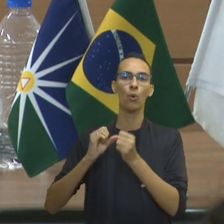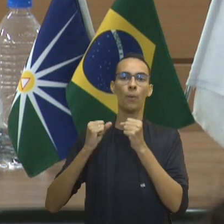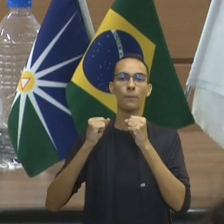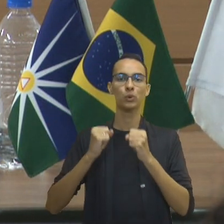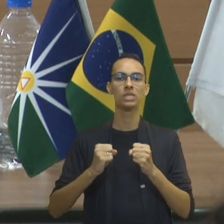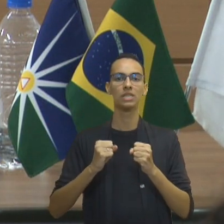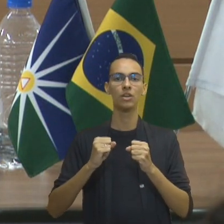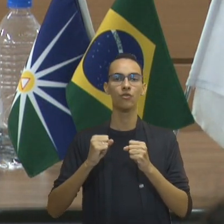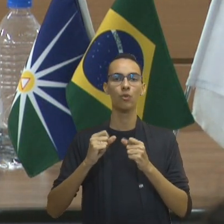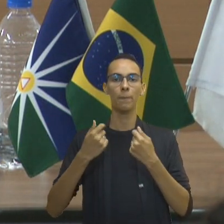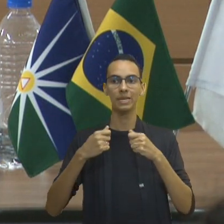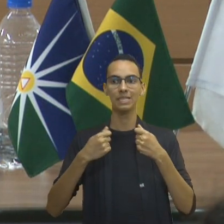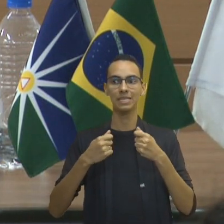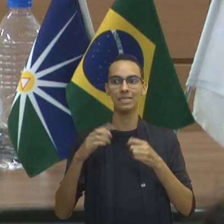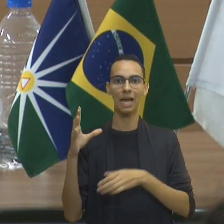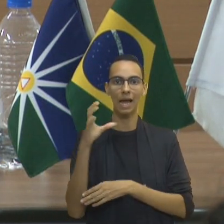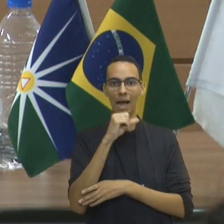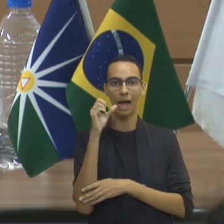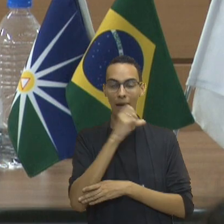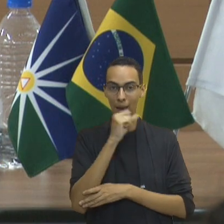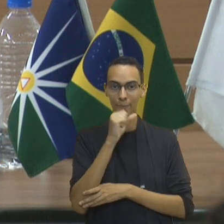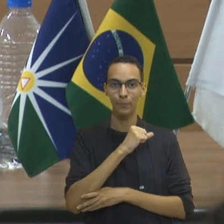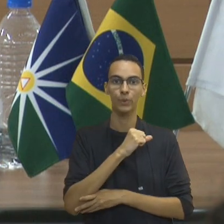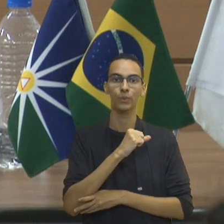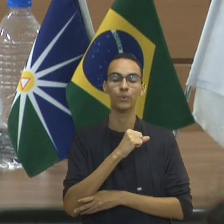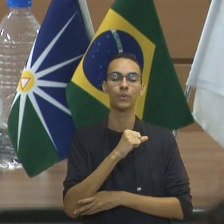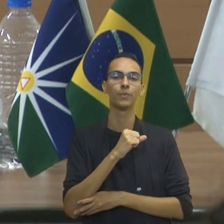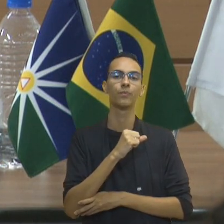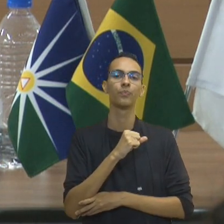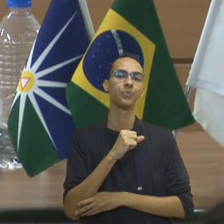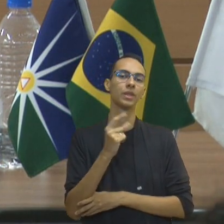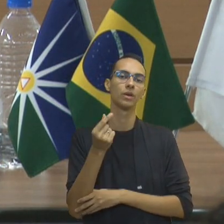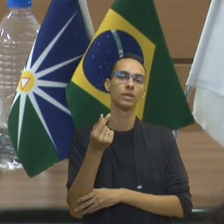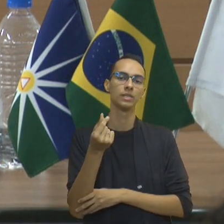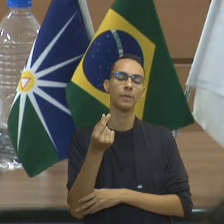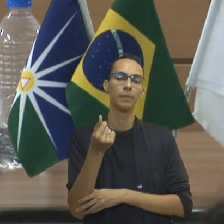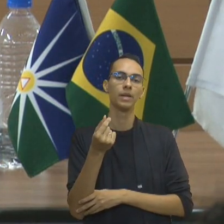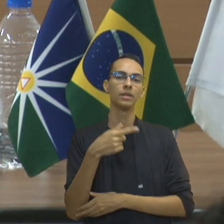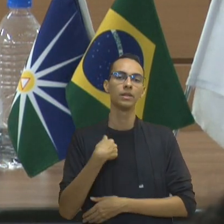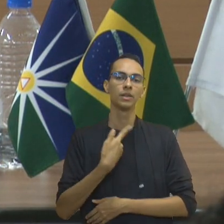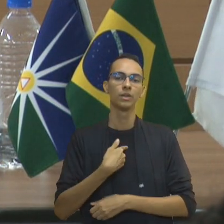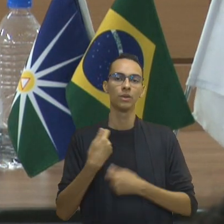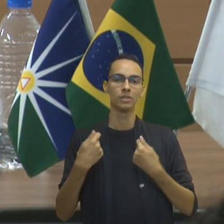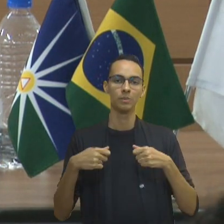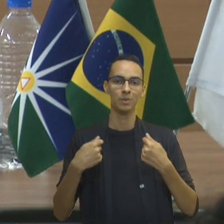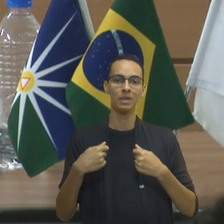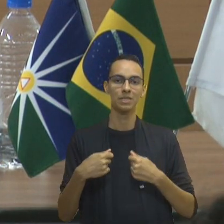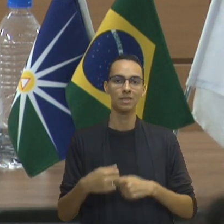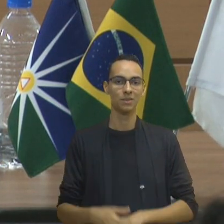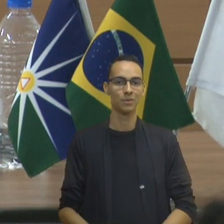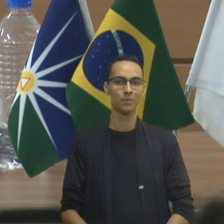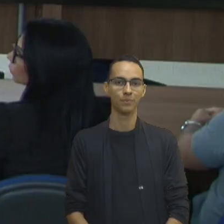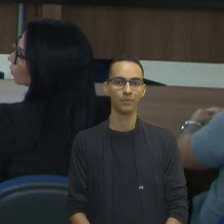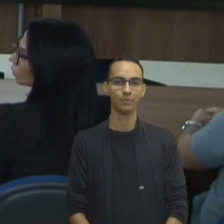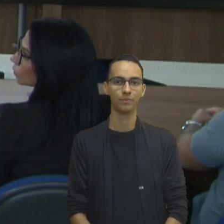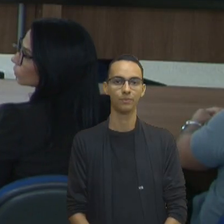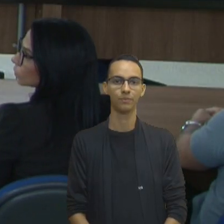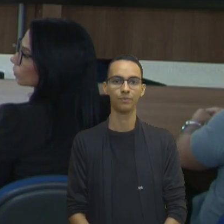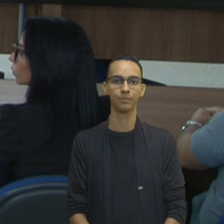ser o mais breve possível, né, a recomposição orçamentária que nós estamos necessitando.